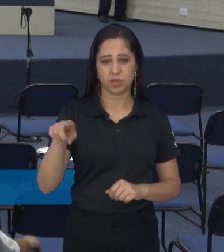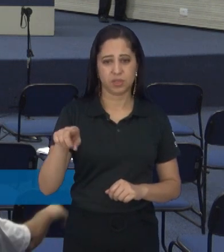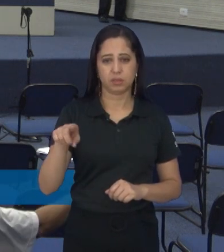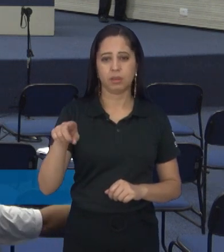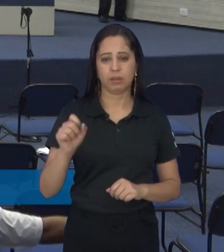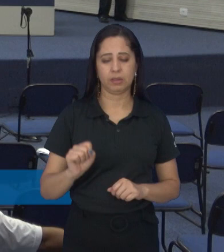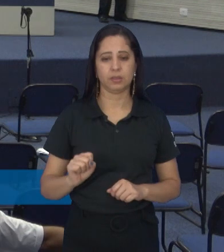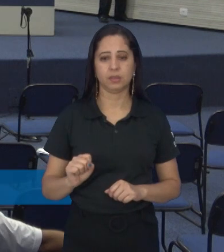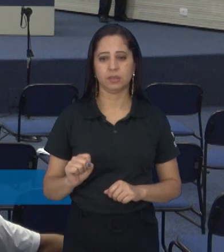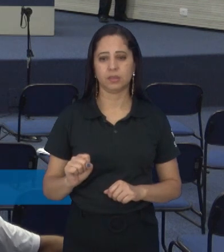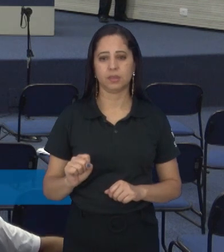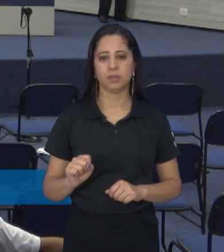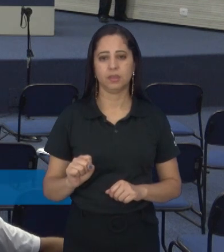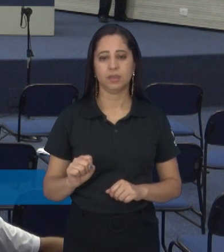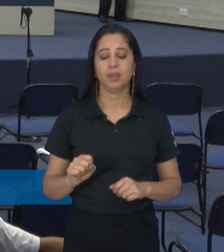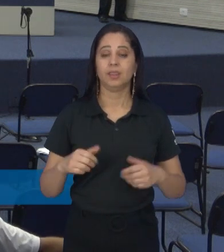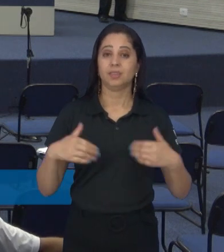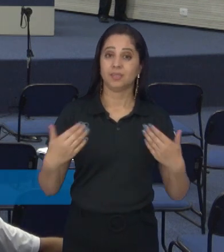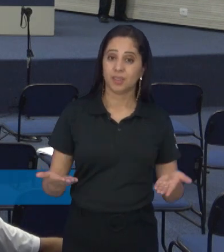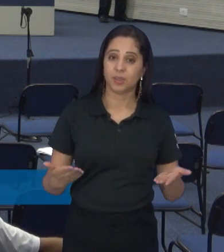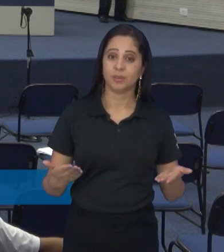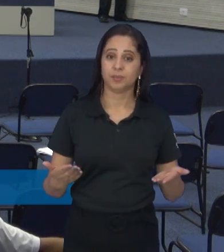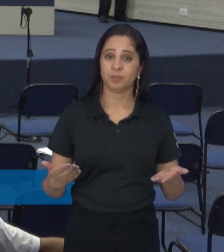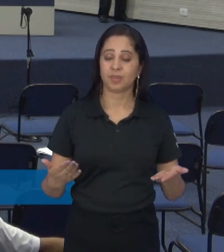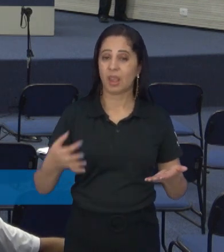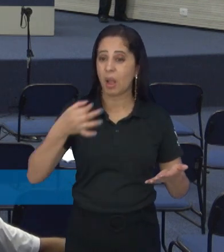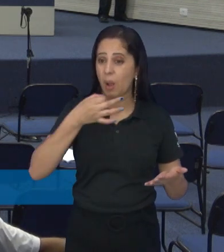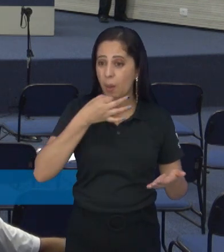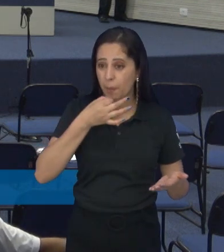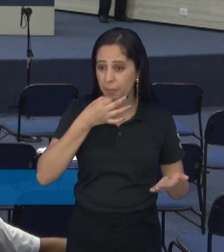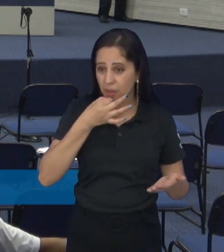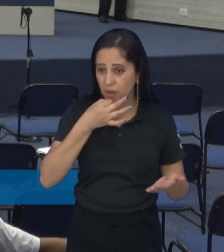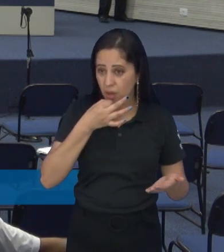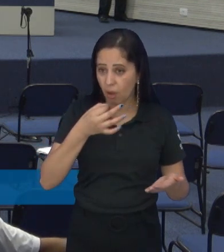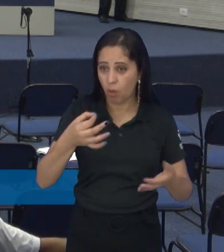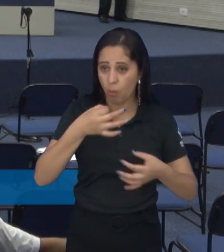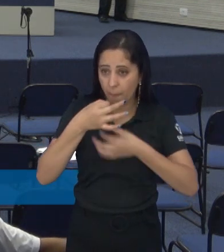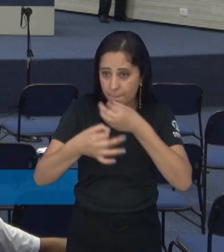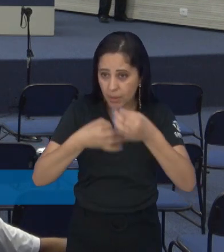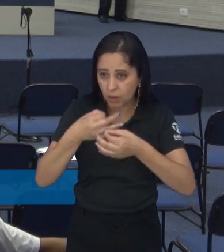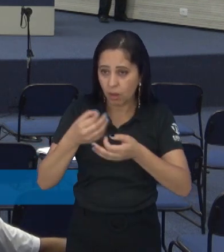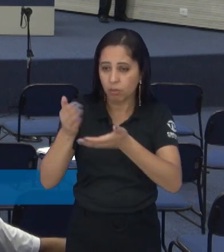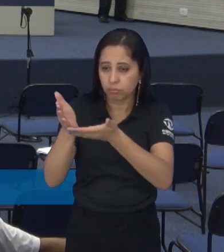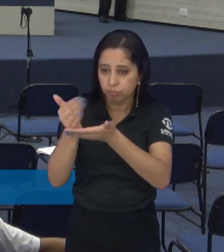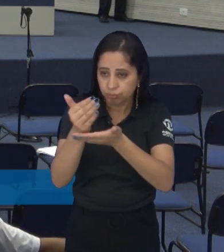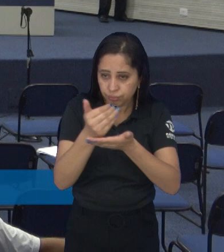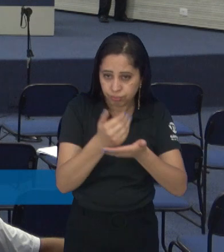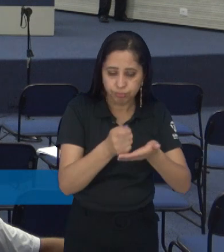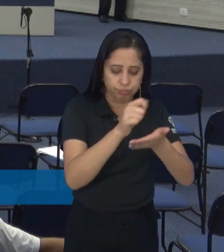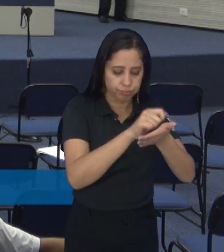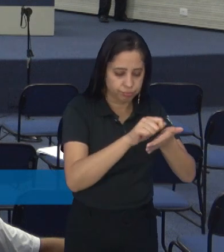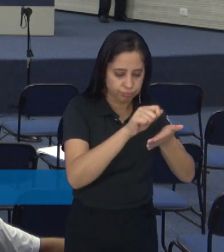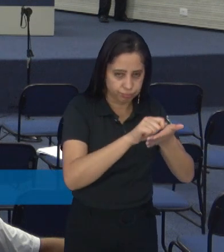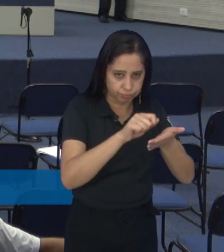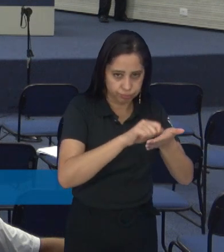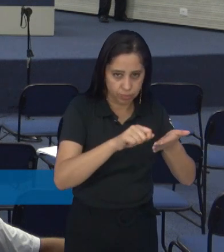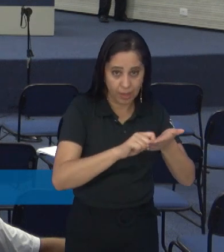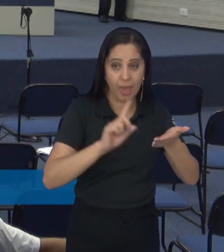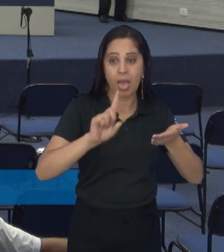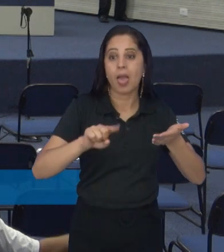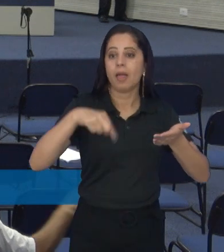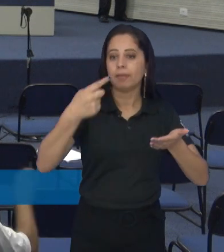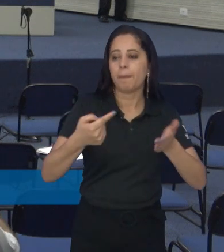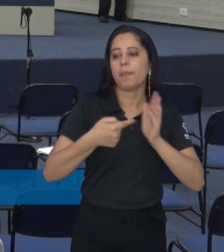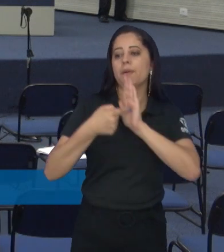então Ângela aqui essa sugestões todas elas serão encaminhadas pela comissão a prefeitura que